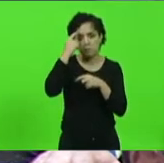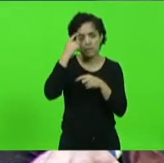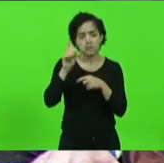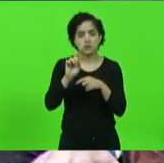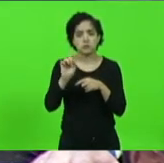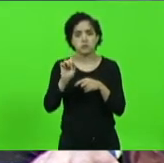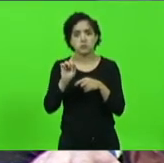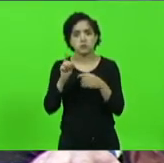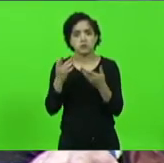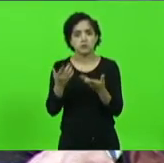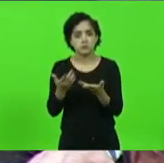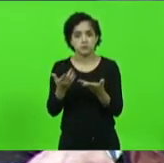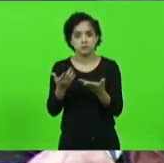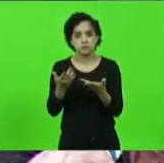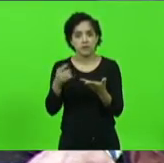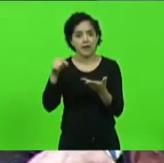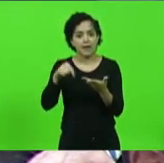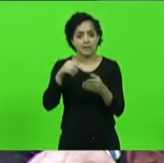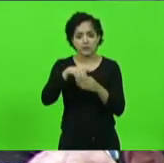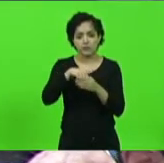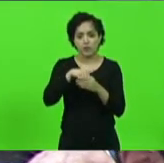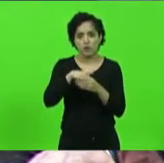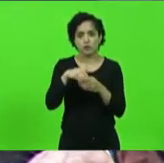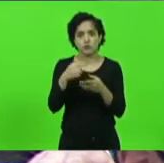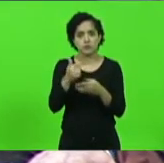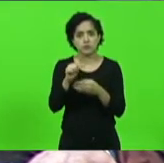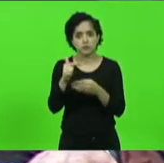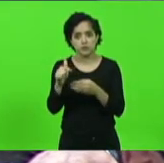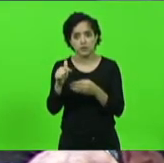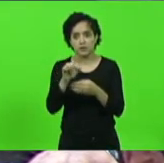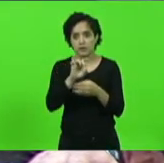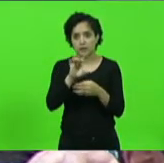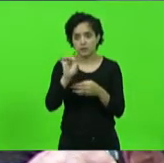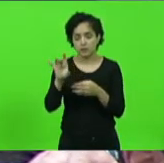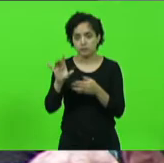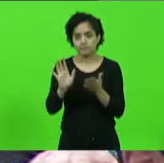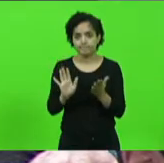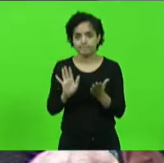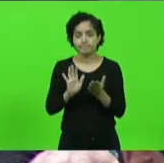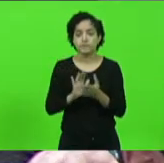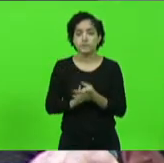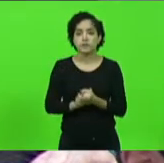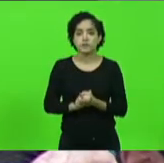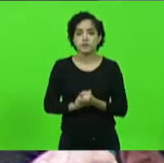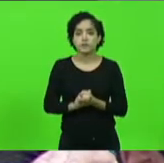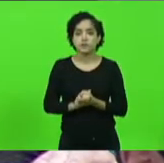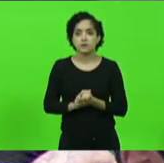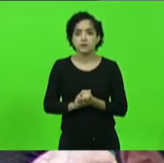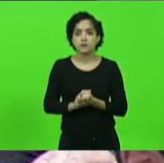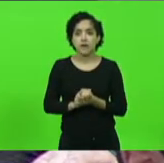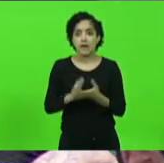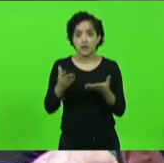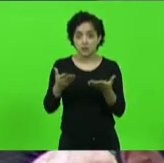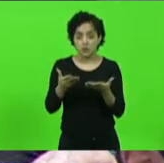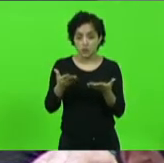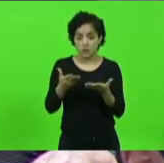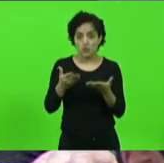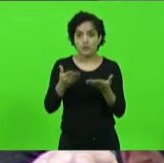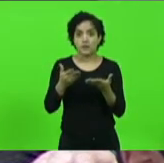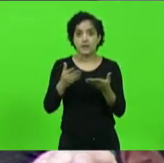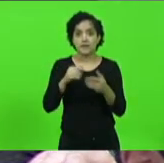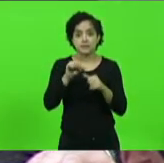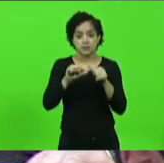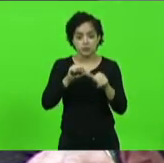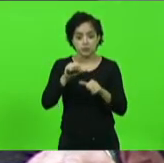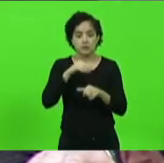não. Aqui não tem nenhum voto meu, cada um vota em si aqui. Agora, essa questão do reajuste dos